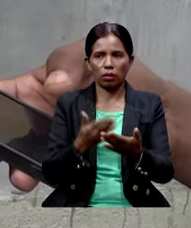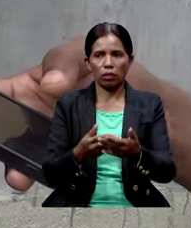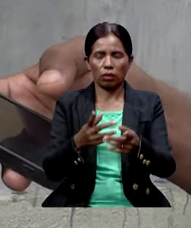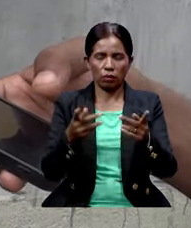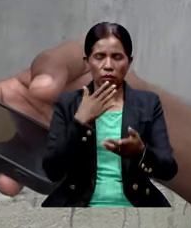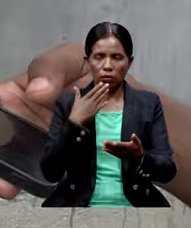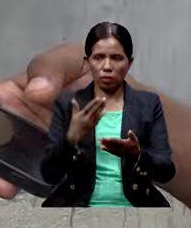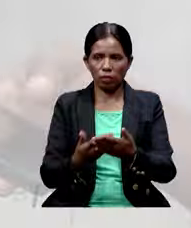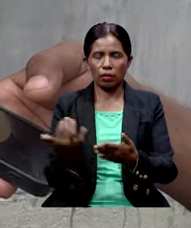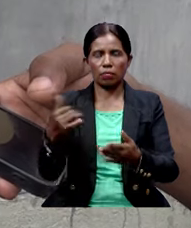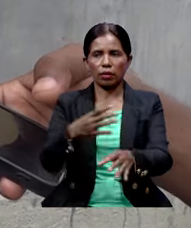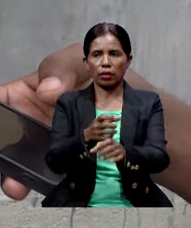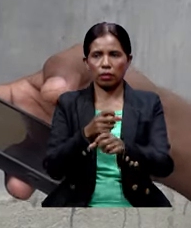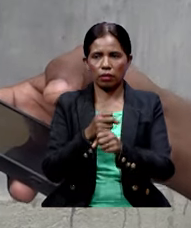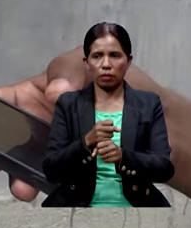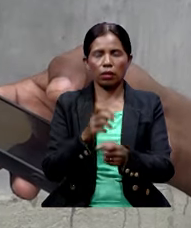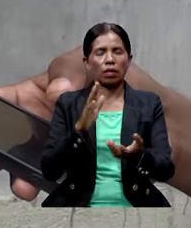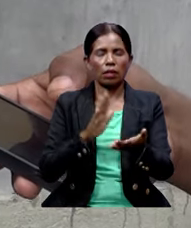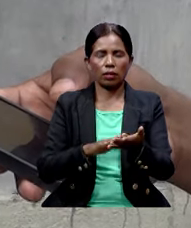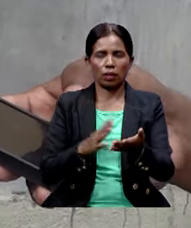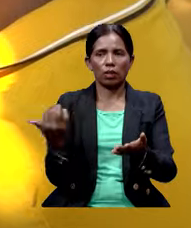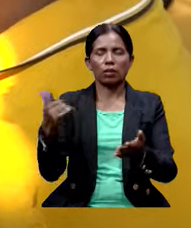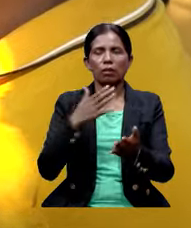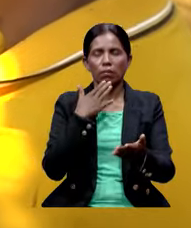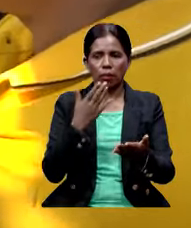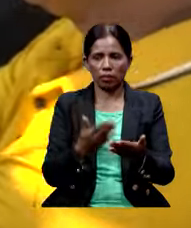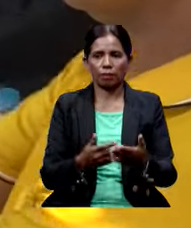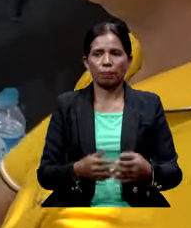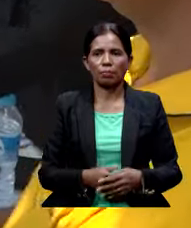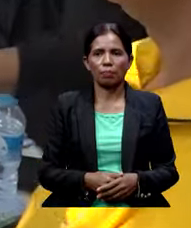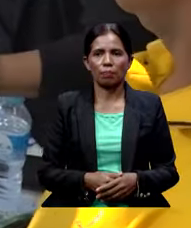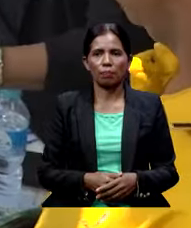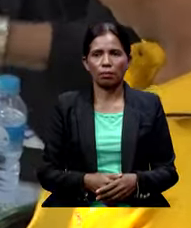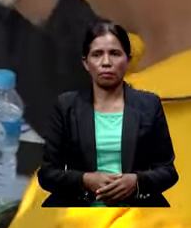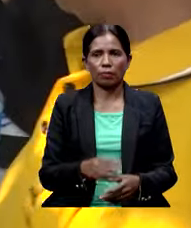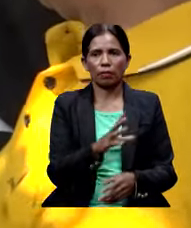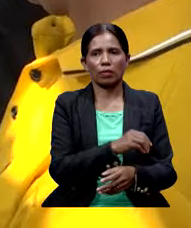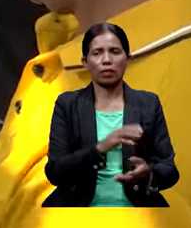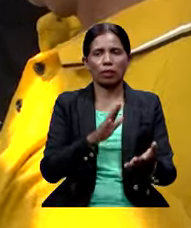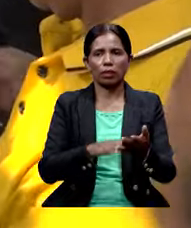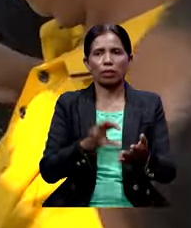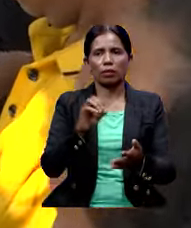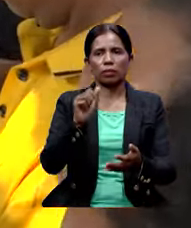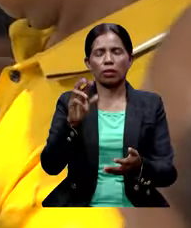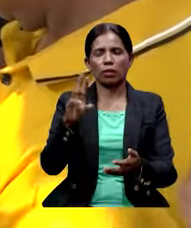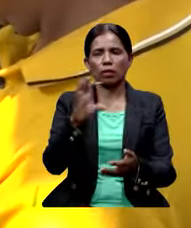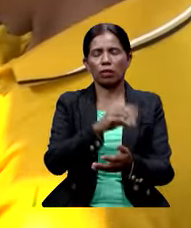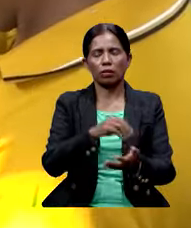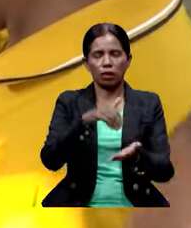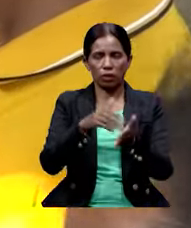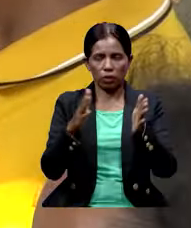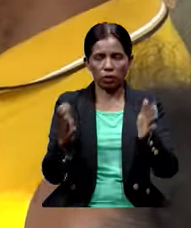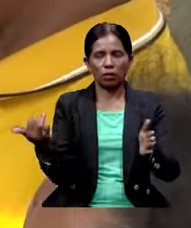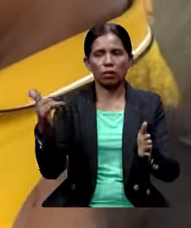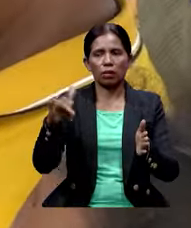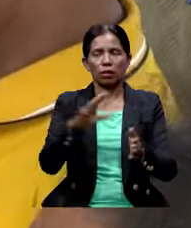mak dia atu bel simo ensino de aprendizagem ne bem mak dia. Antes ne ensino básico central Farol halo cobrança ba cada estudante